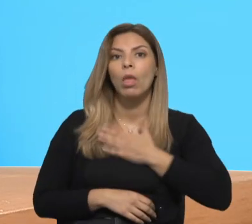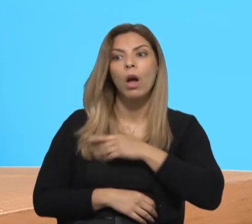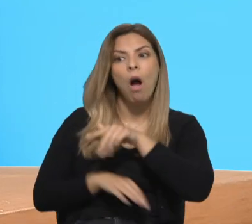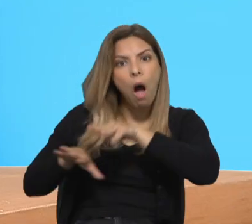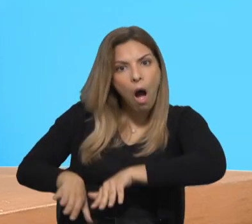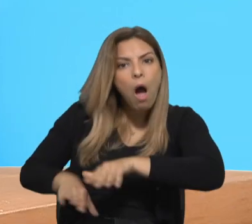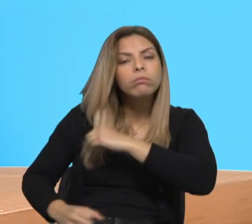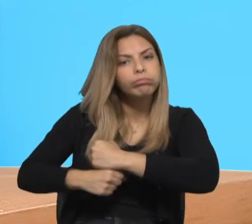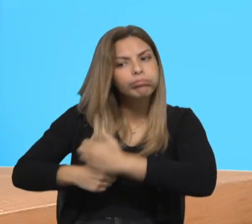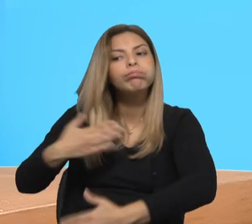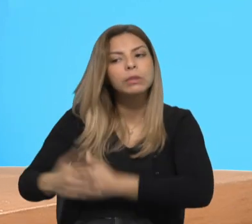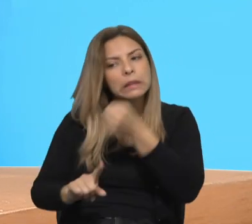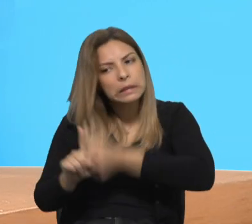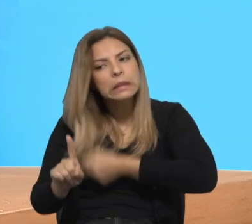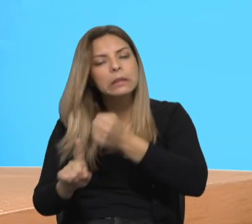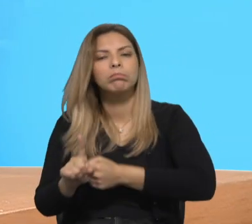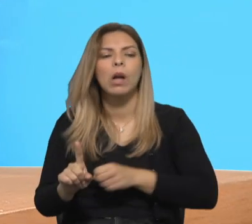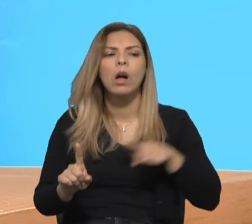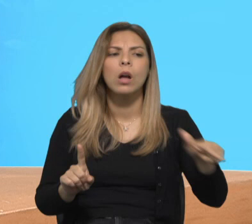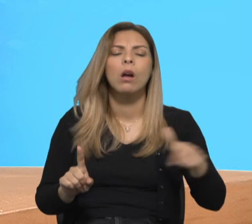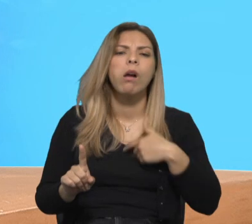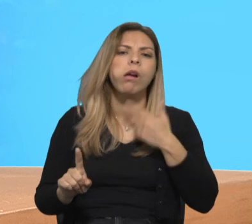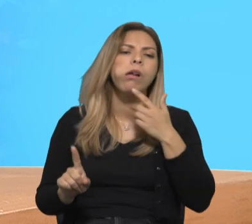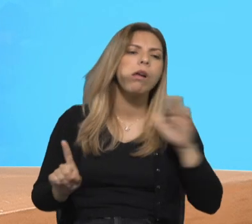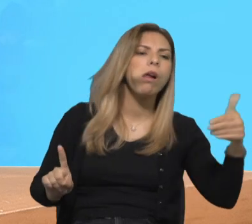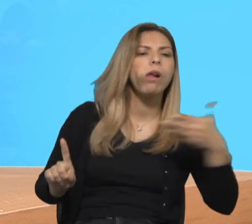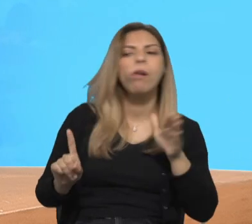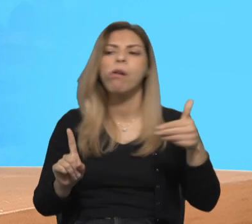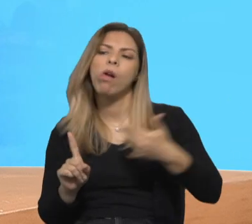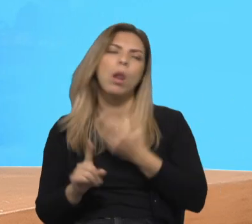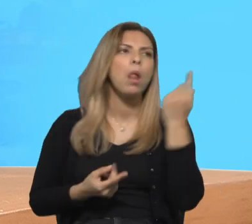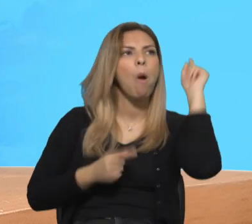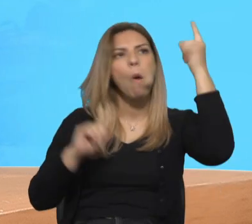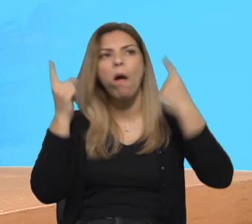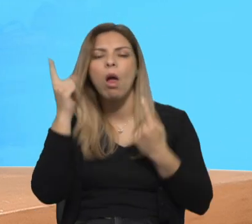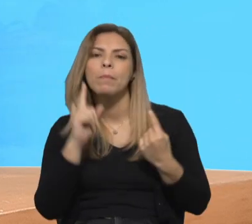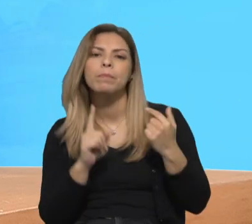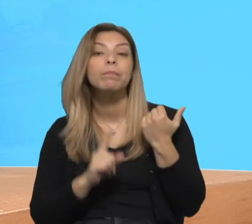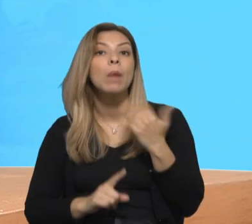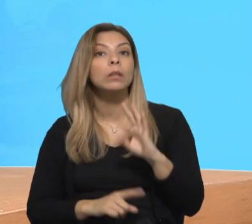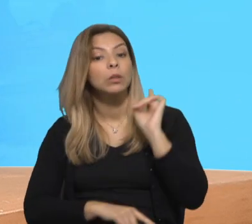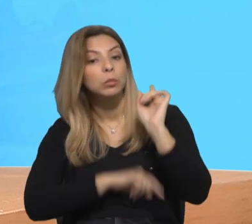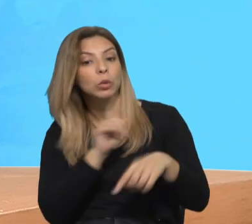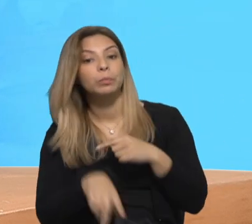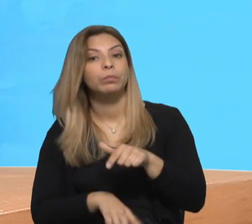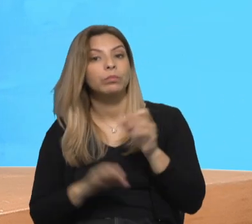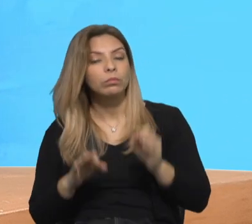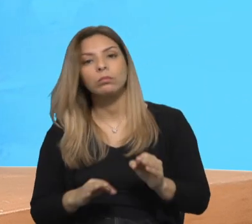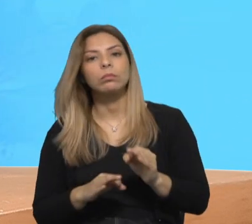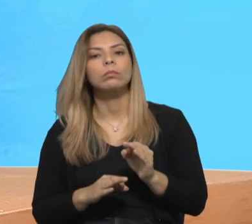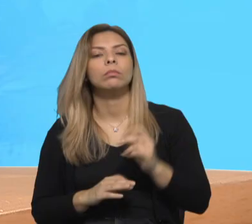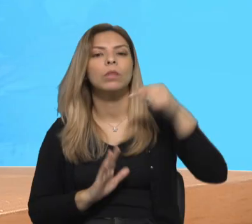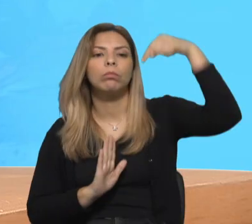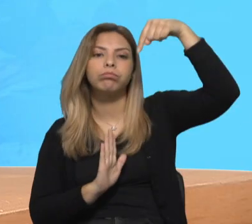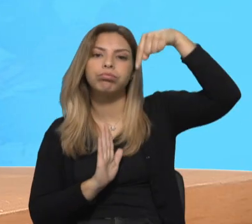E ele lá ia contornando, e eu também. Às tantas, quando chegamos à parte, ao piso zero,